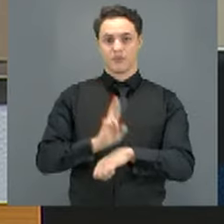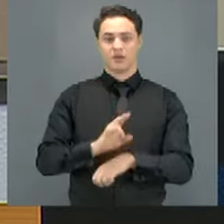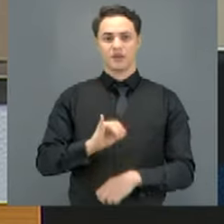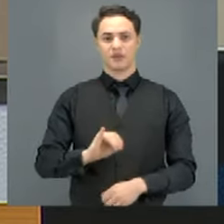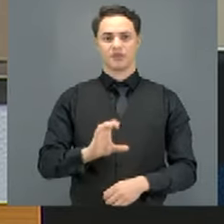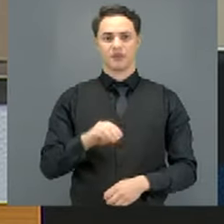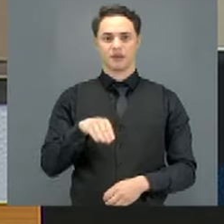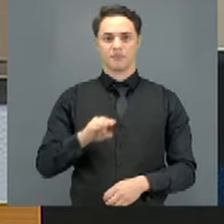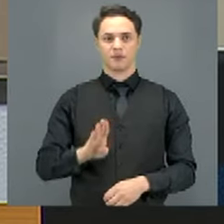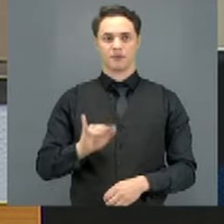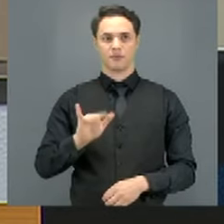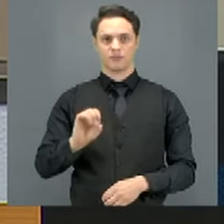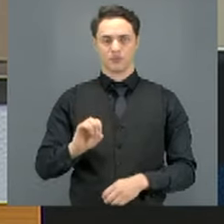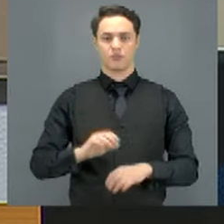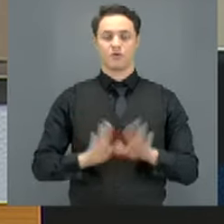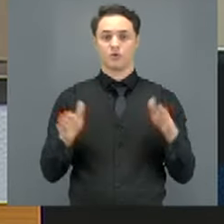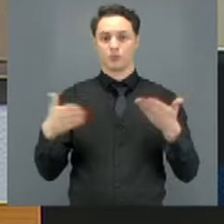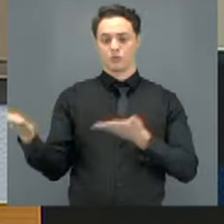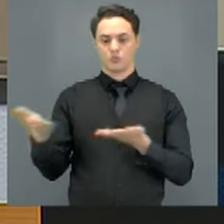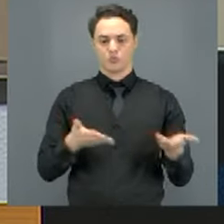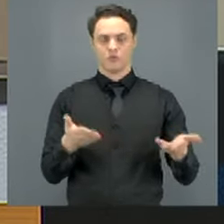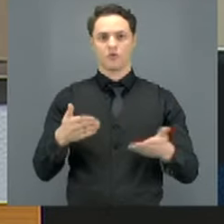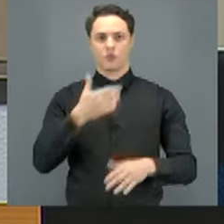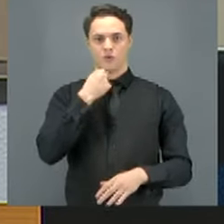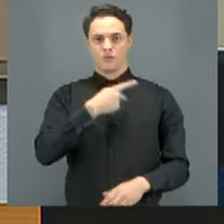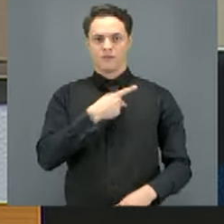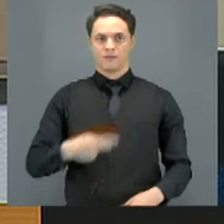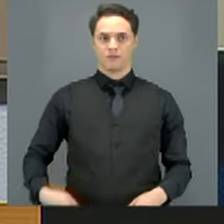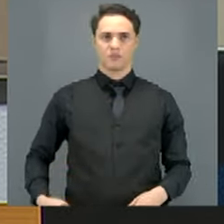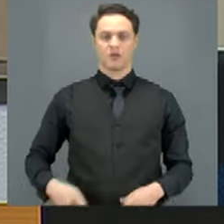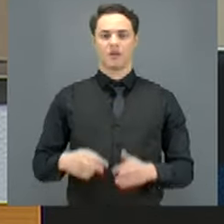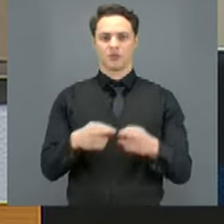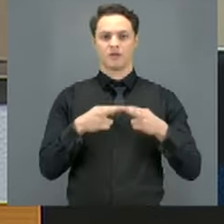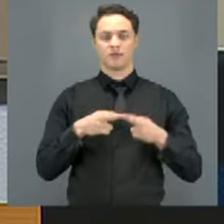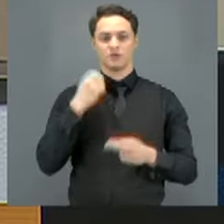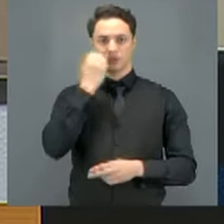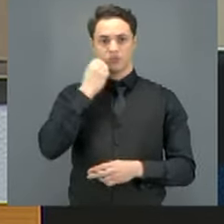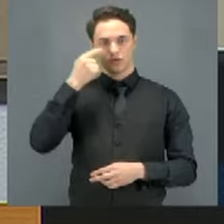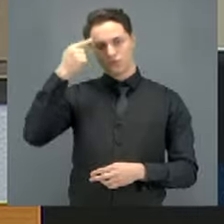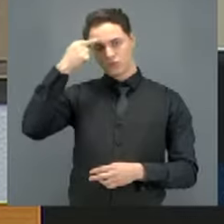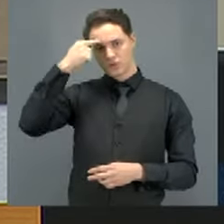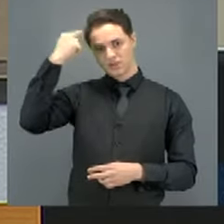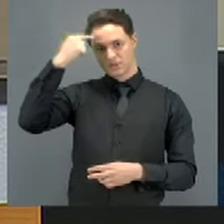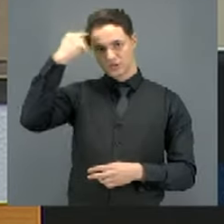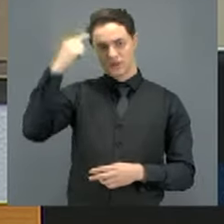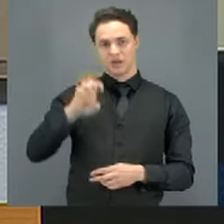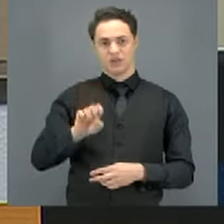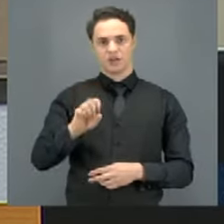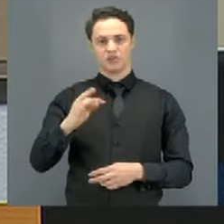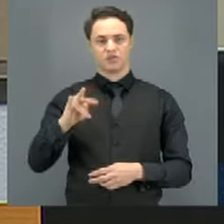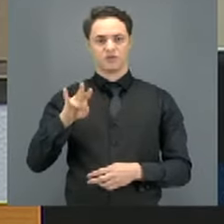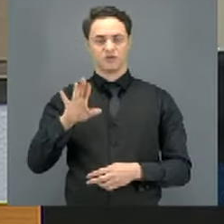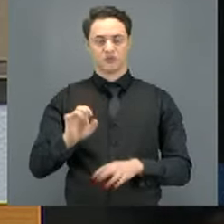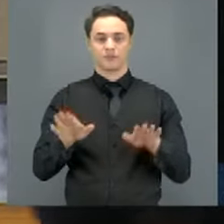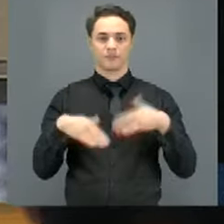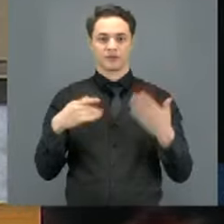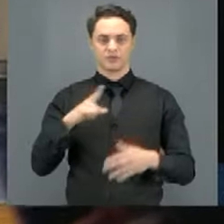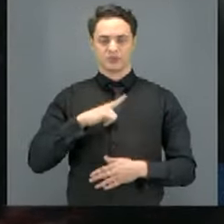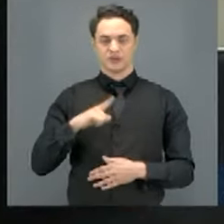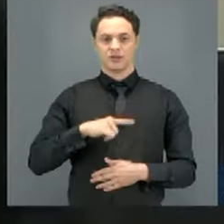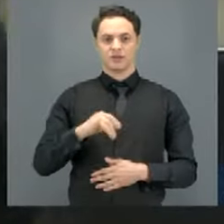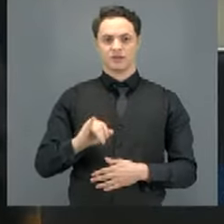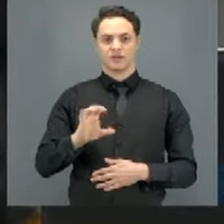ICMBio. É um convite ao seu presidente, um requerimento do senador Estives. Portanto, teremos aqui o ICMBio